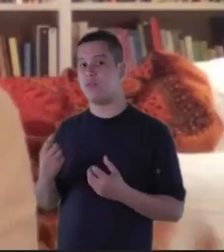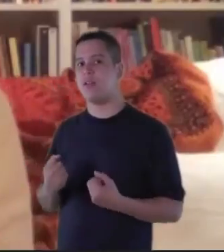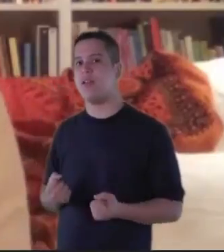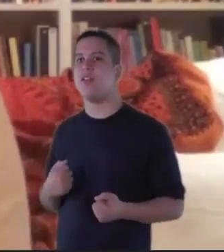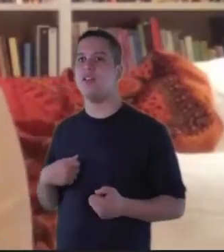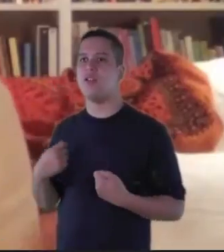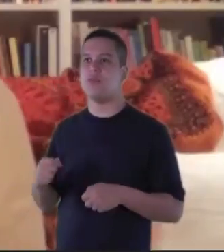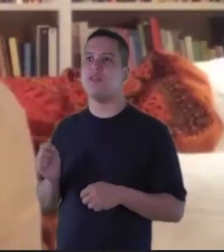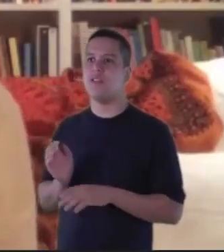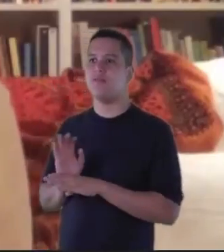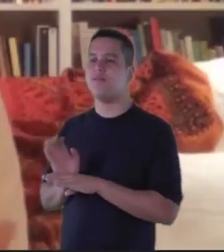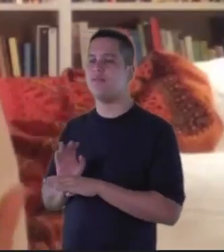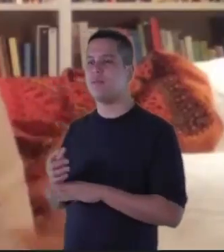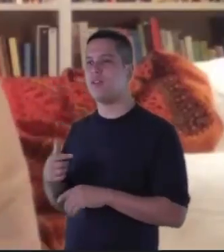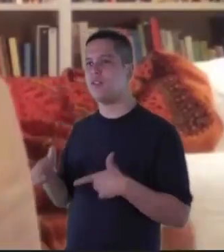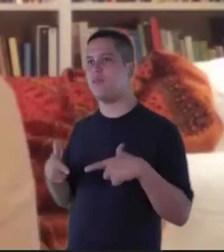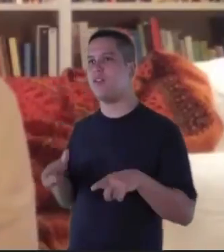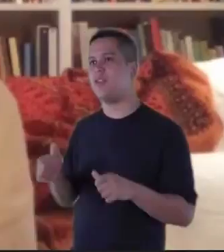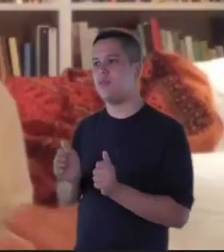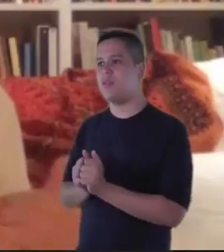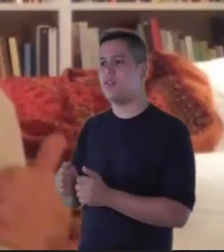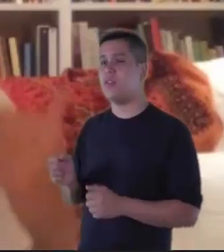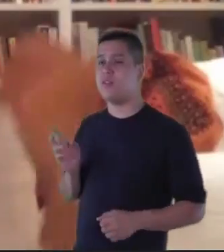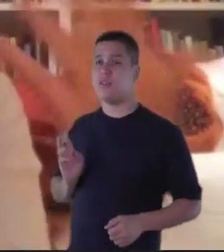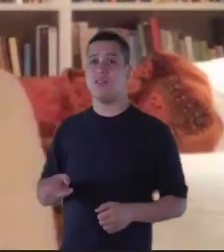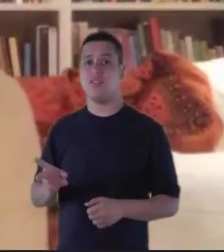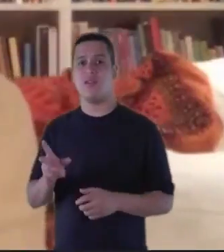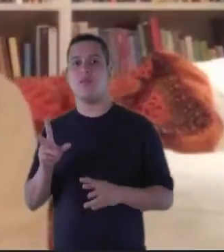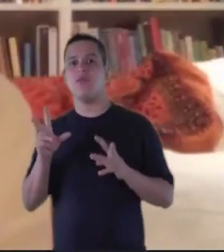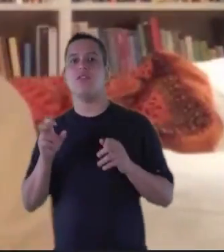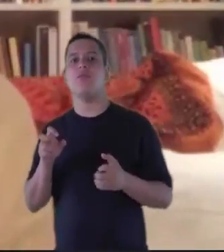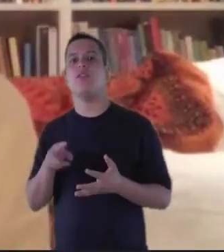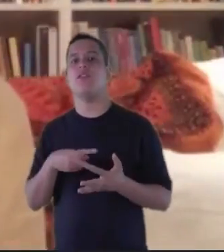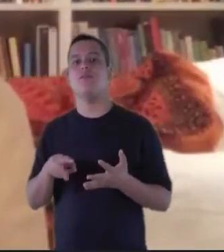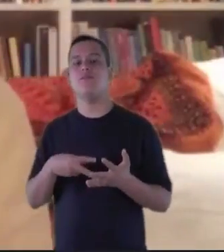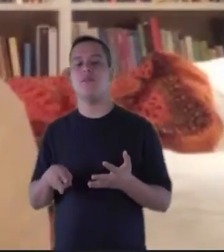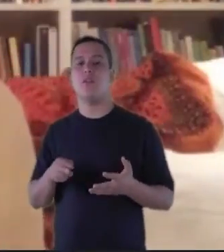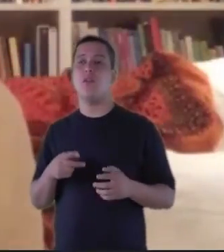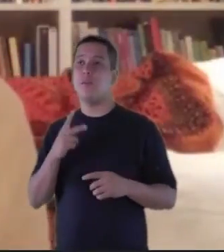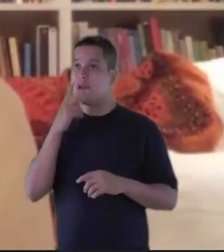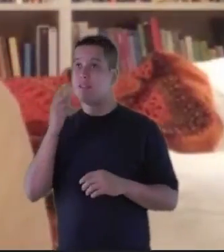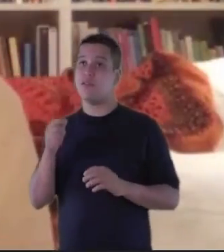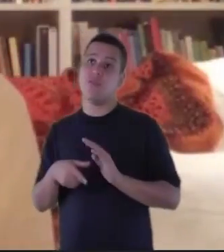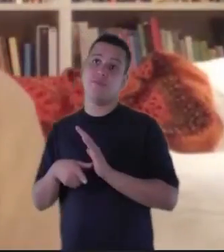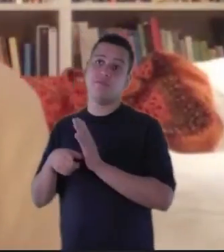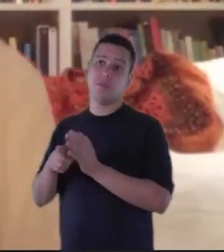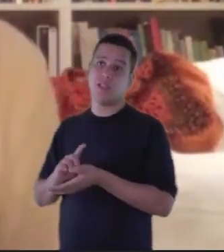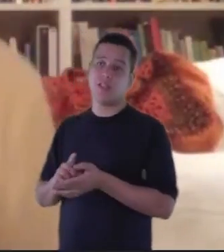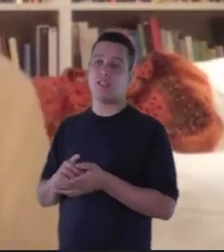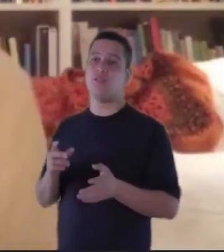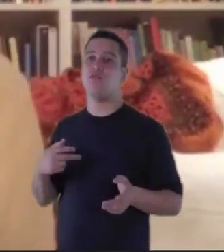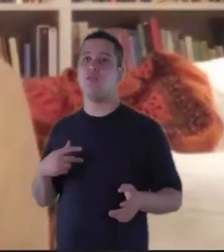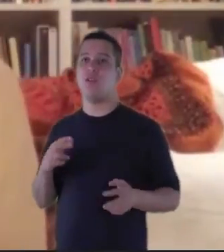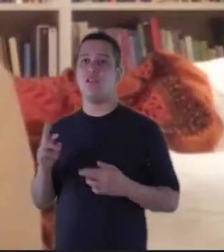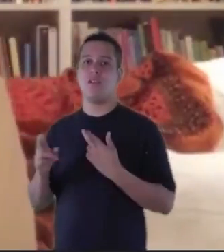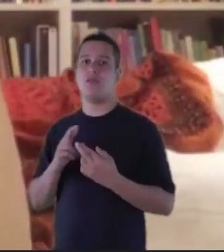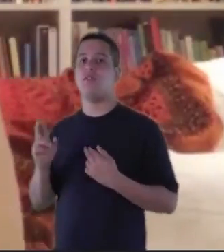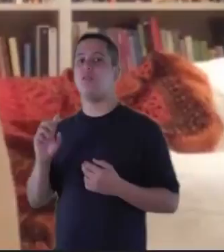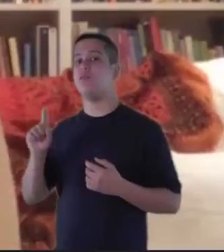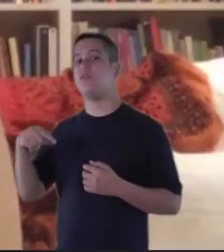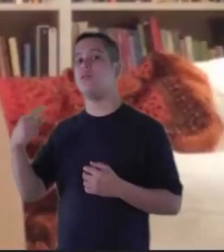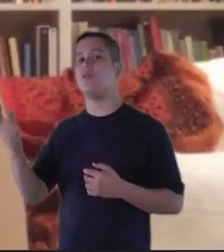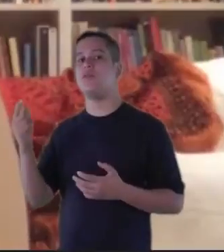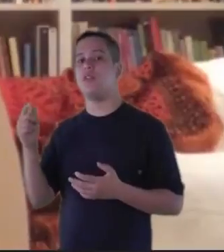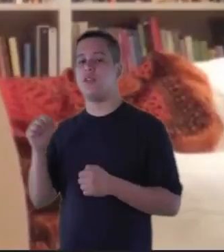literatura estava sempre meio que... Ou ela estava prenunciando alguma coisa da minha de trabalho como